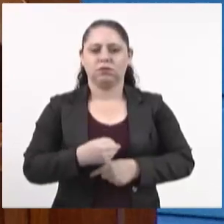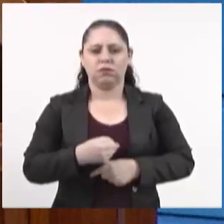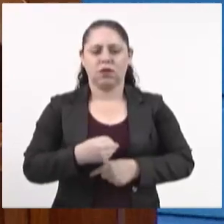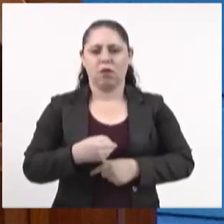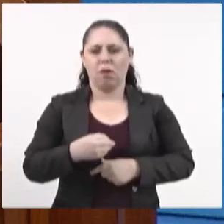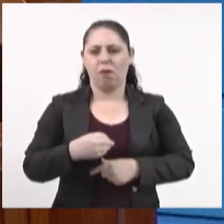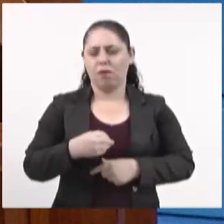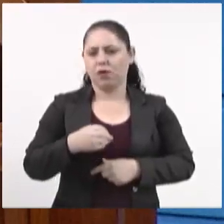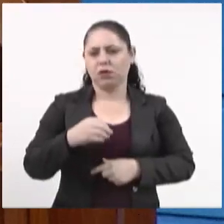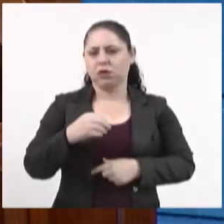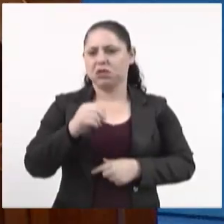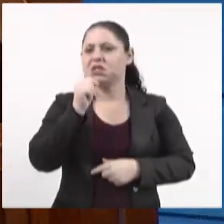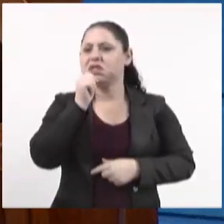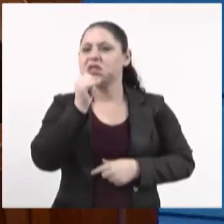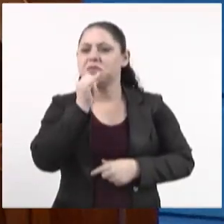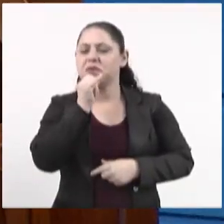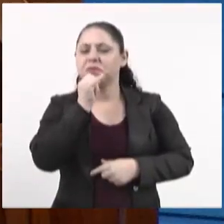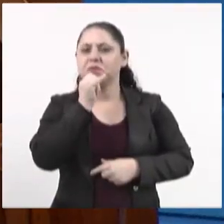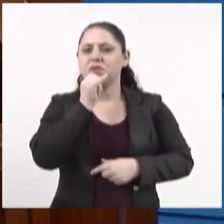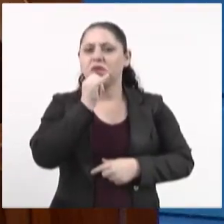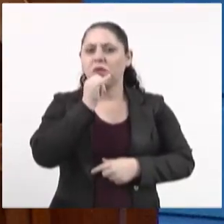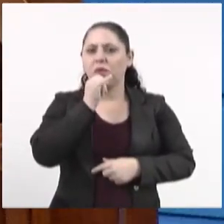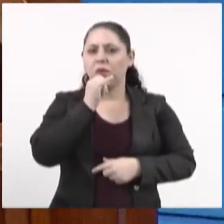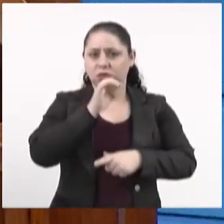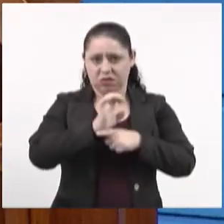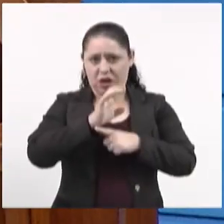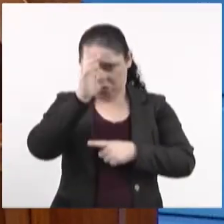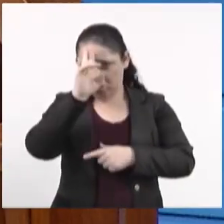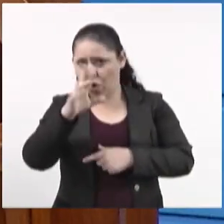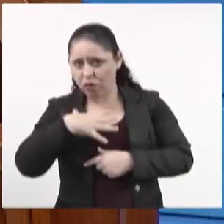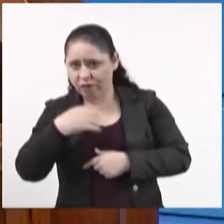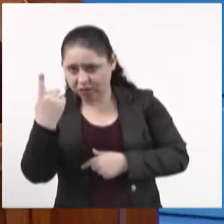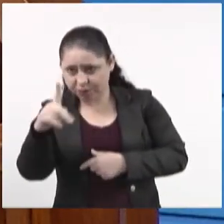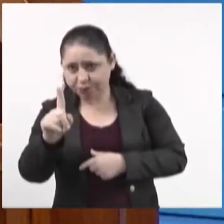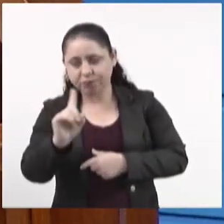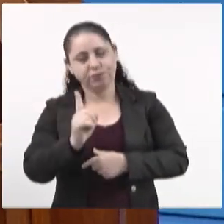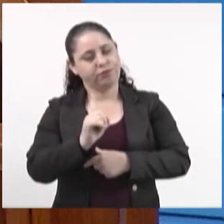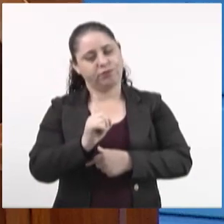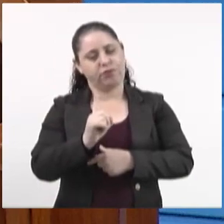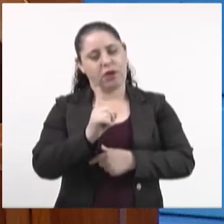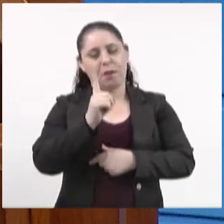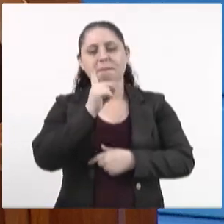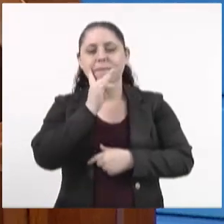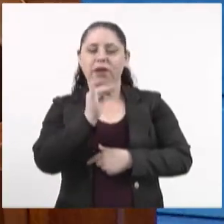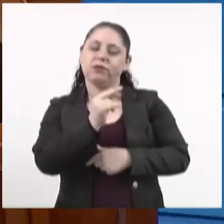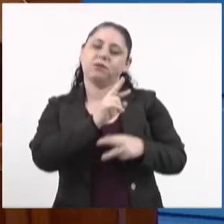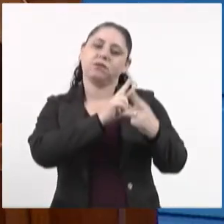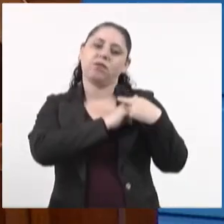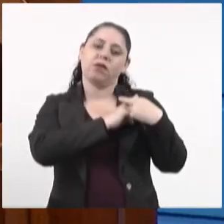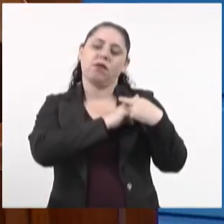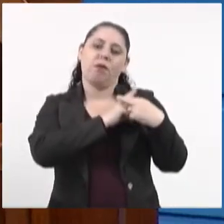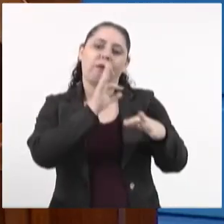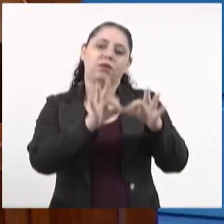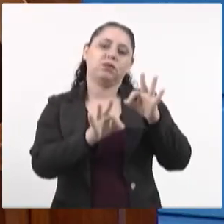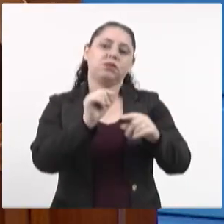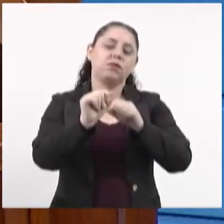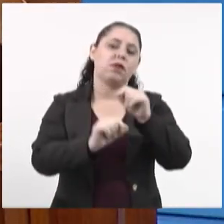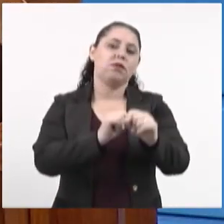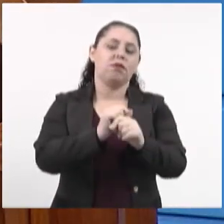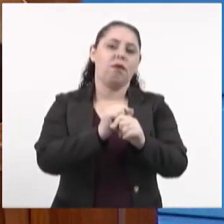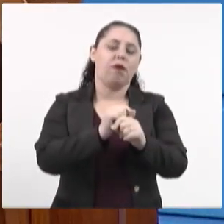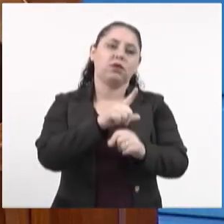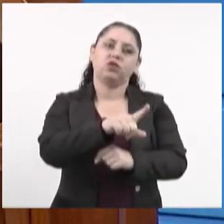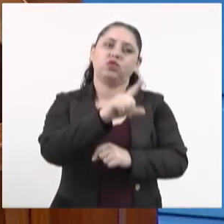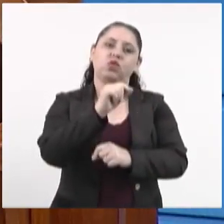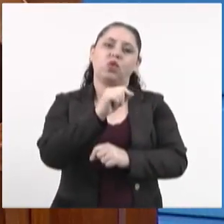são propriedade do Estado, são propriedade dos seus pais. Então, nada mais justo que um pai tenha autonomia de